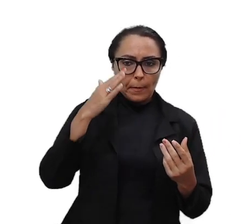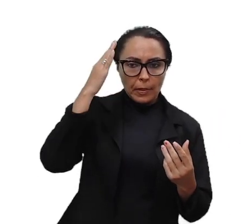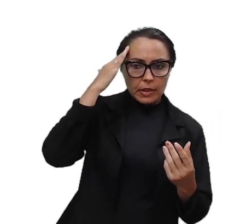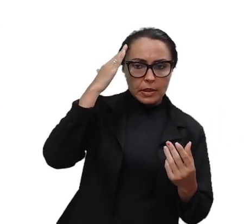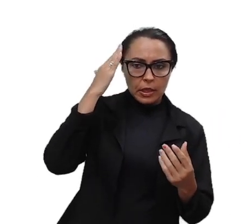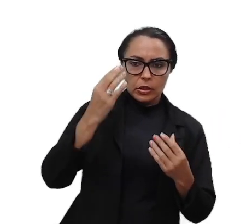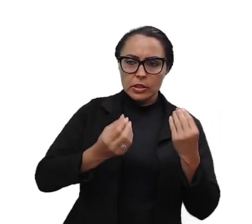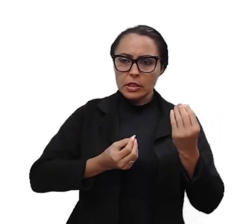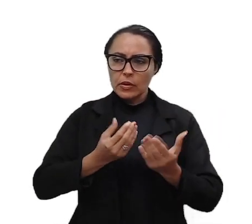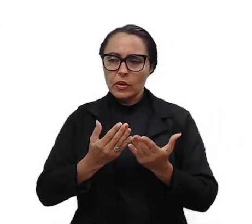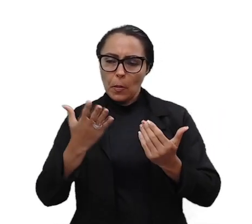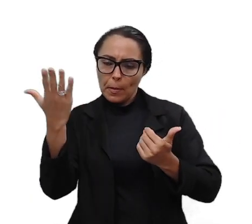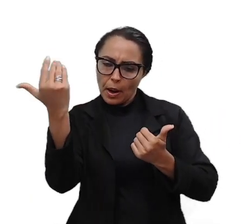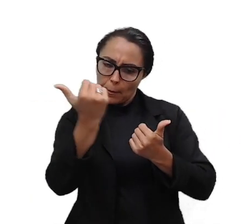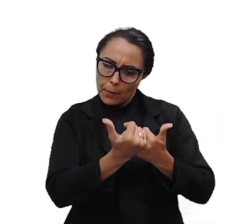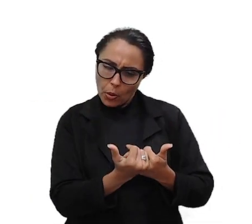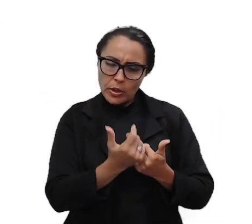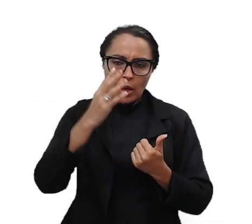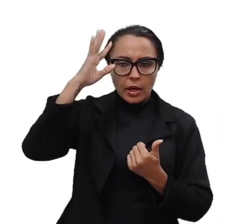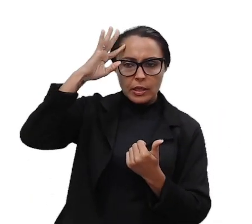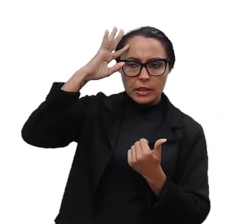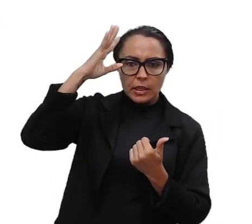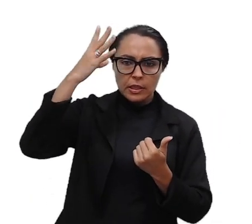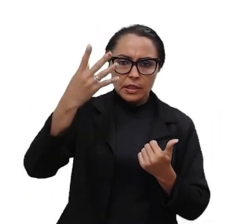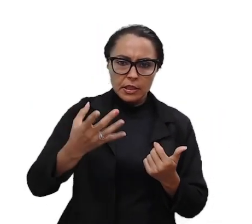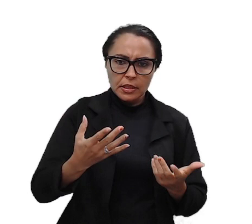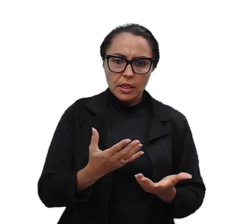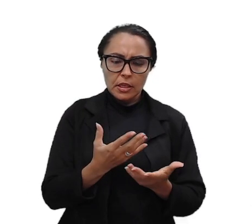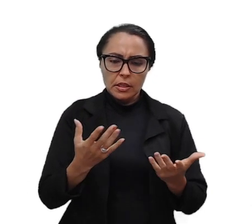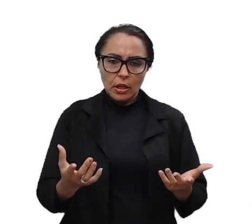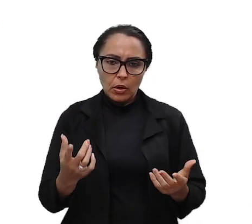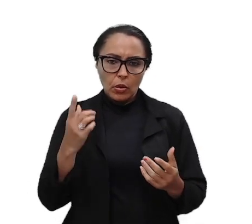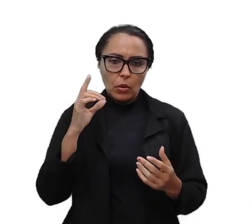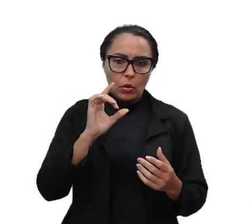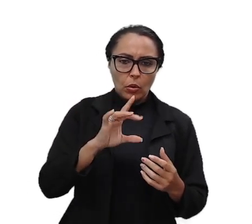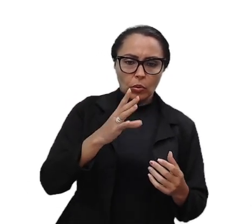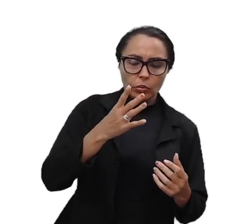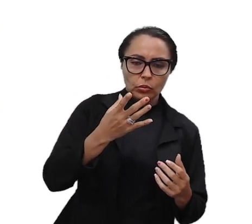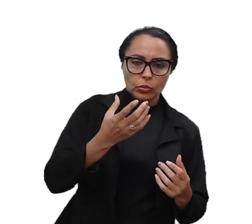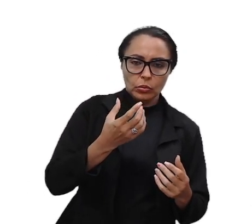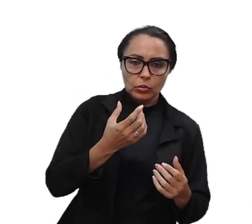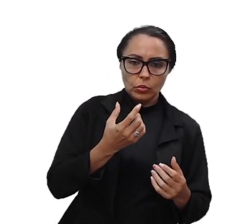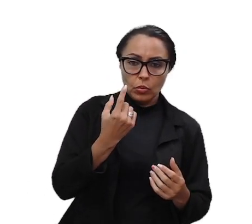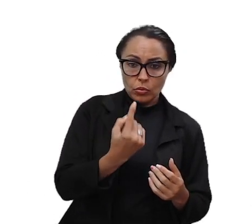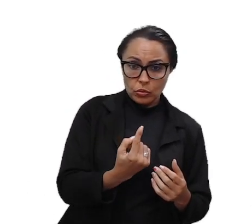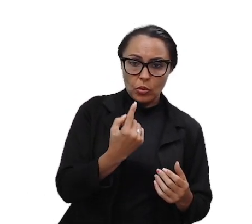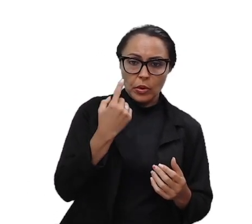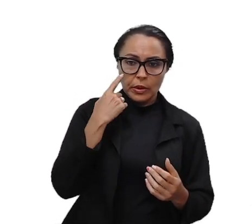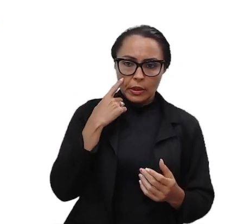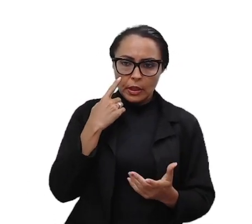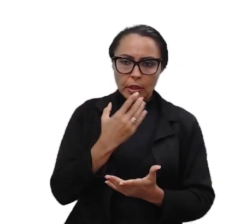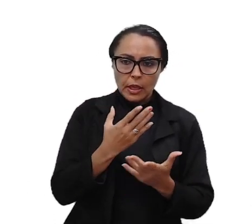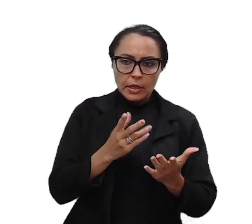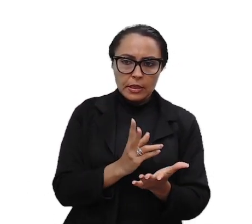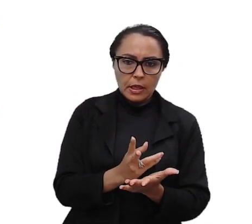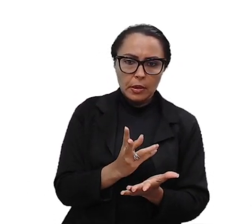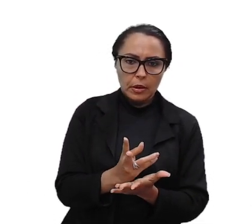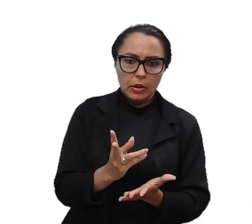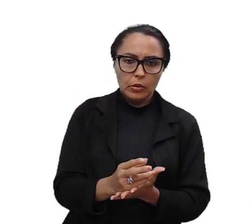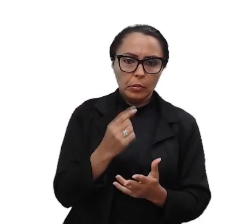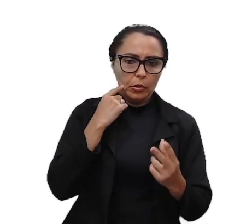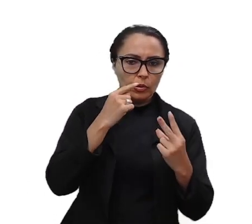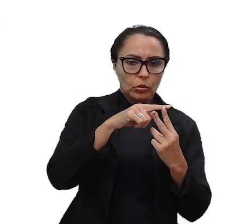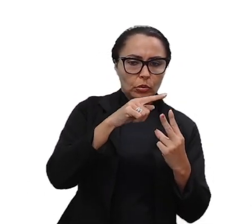que servirão para apoiar decisões em operações um número só. Previsões para operações devem ser sempre consideradas com